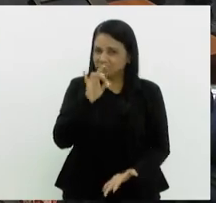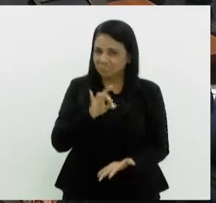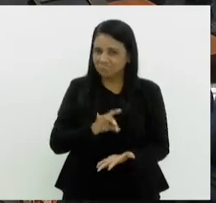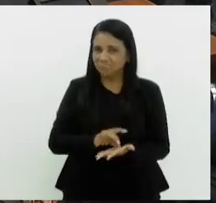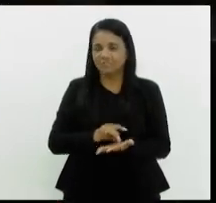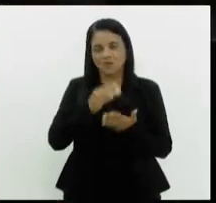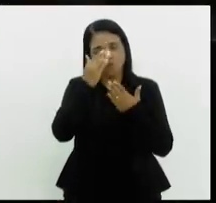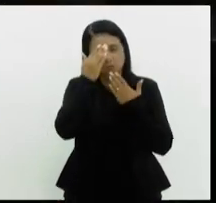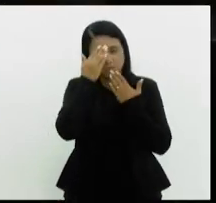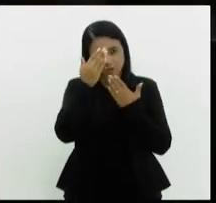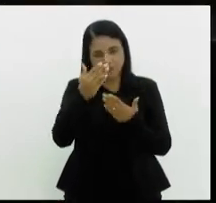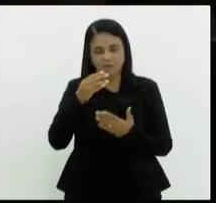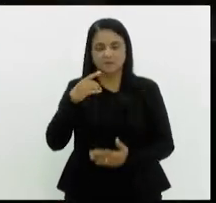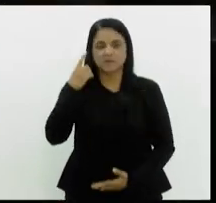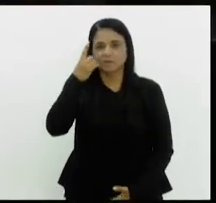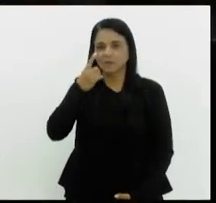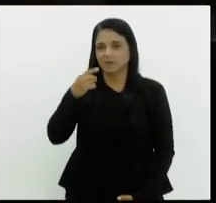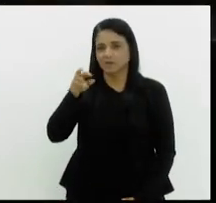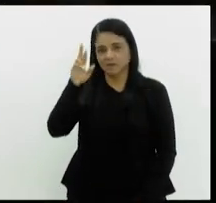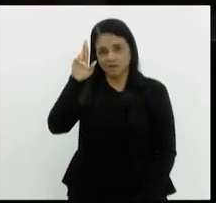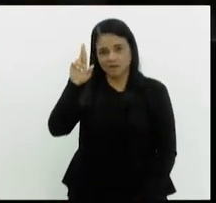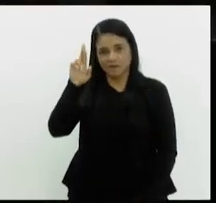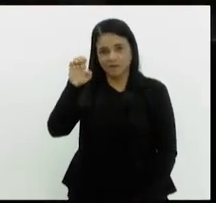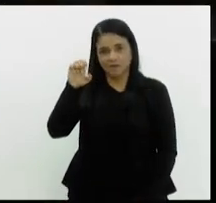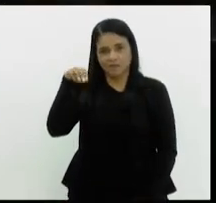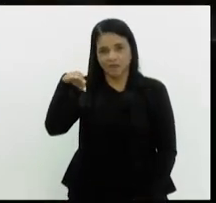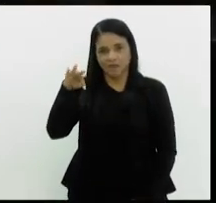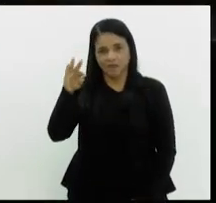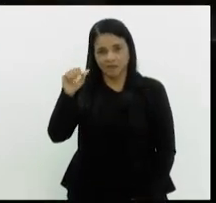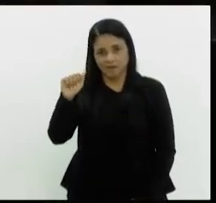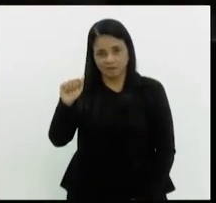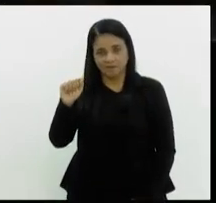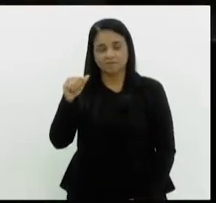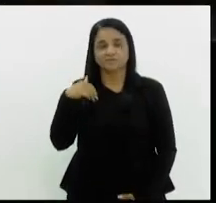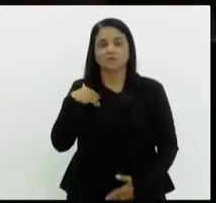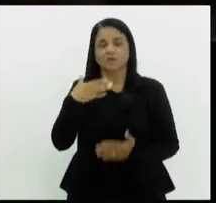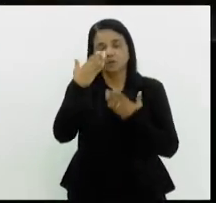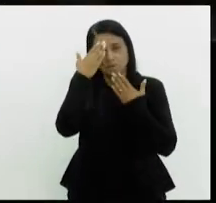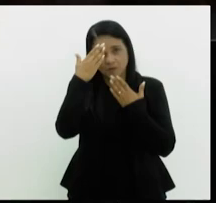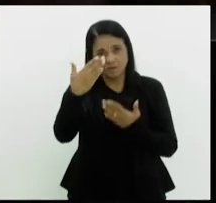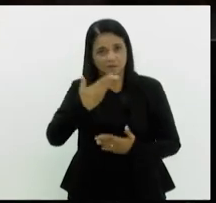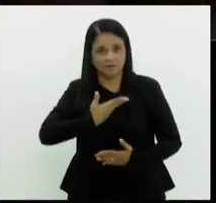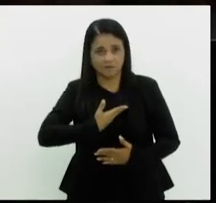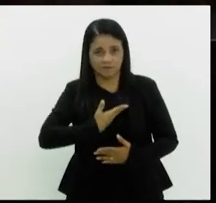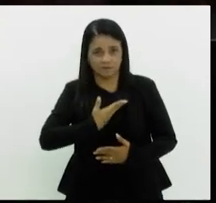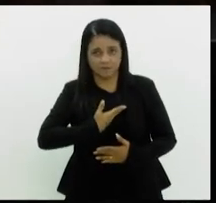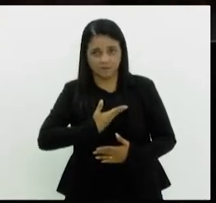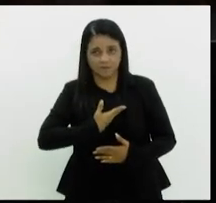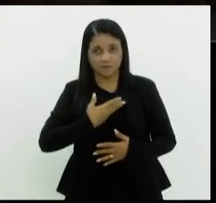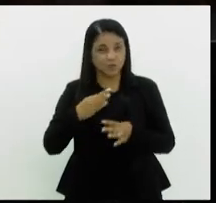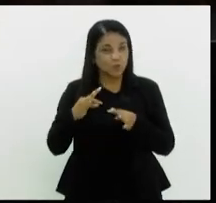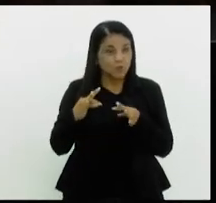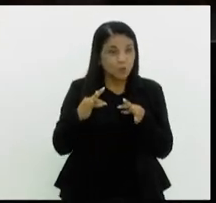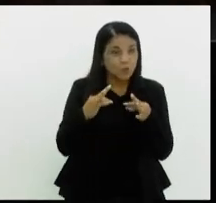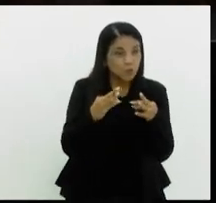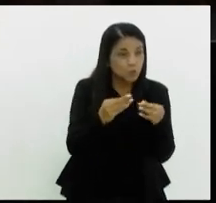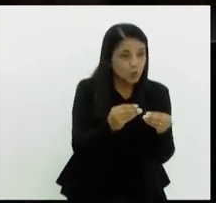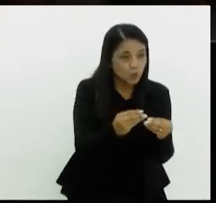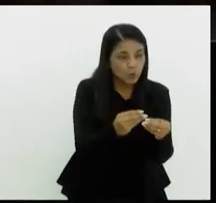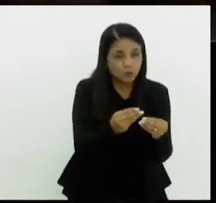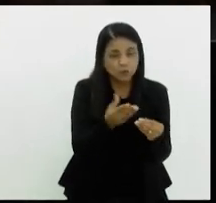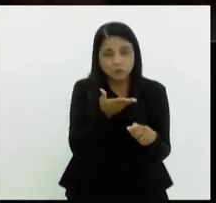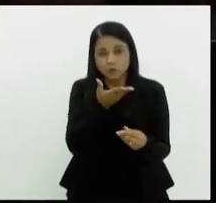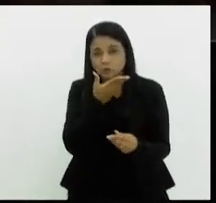Muito obrigada, Renata Souza. Muito obrigada a todos os amigos, todos, todas e todos que